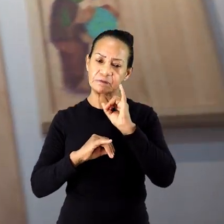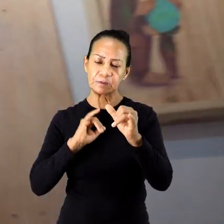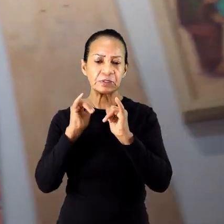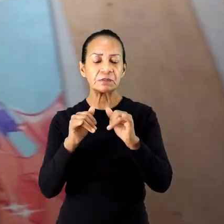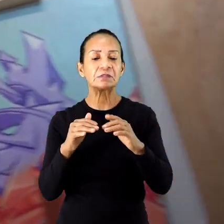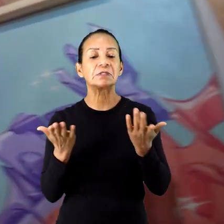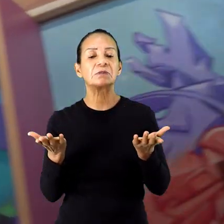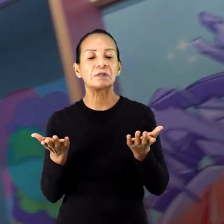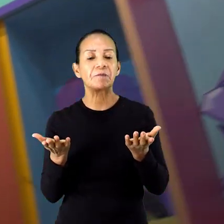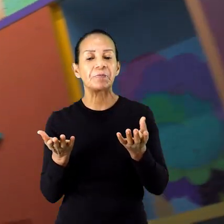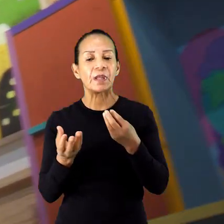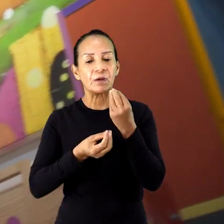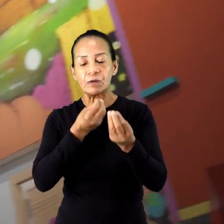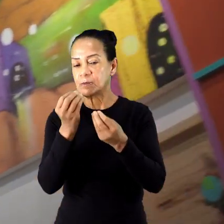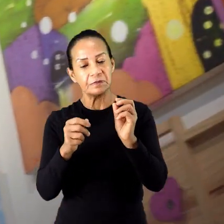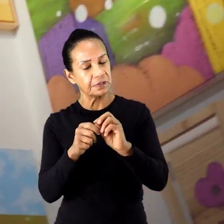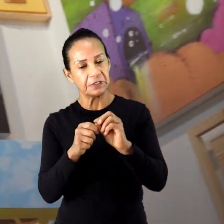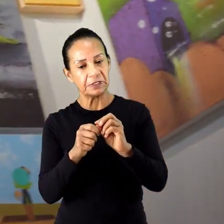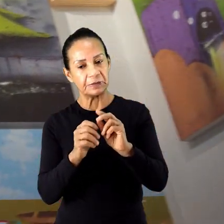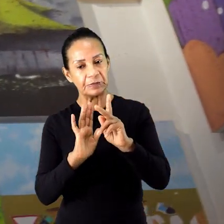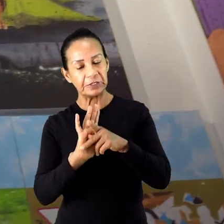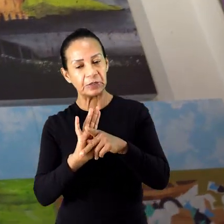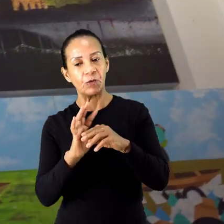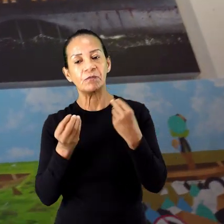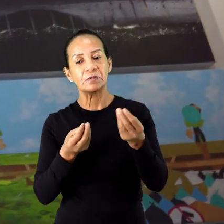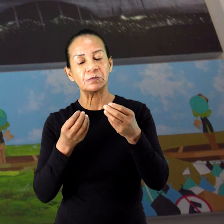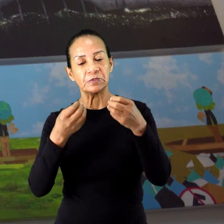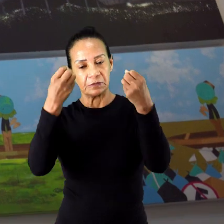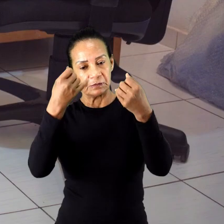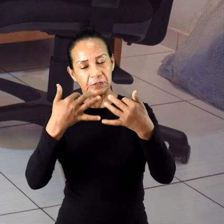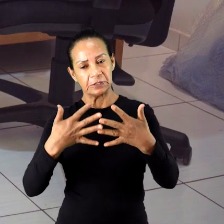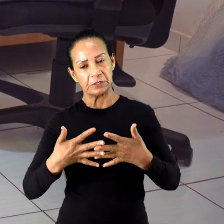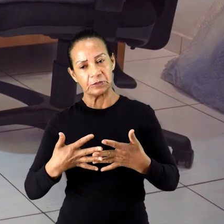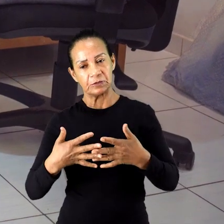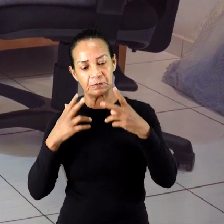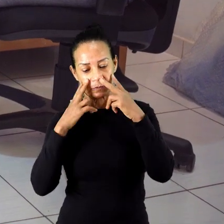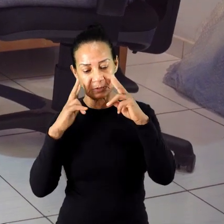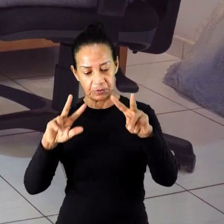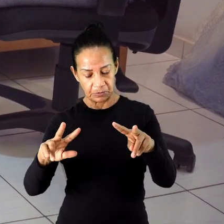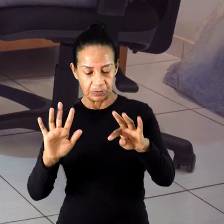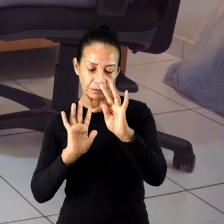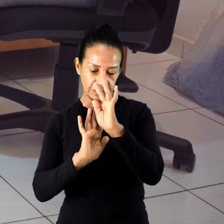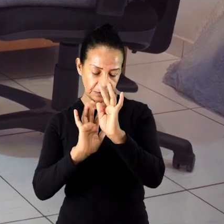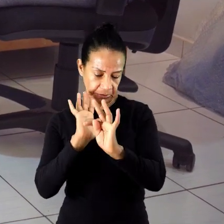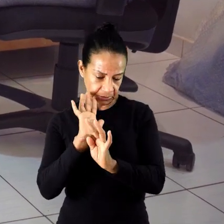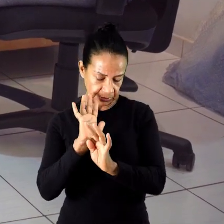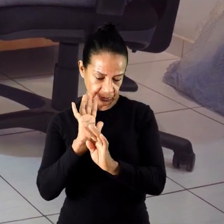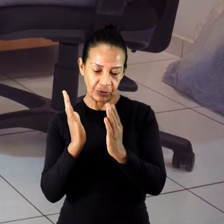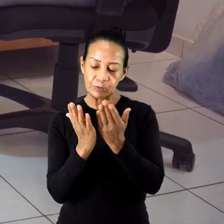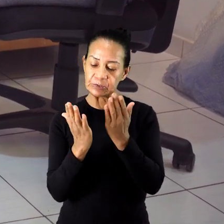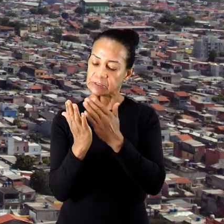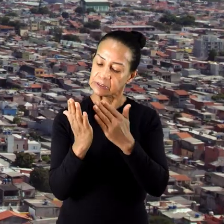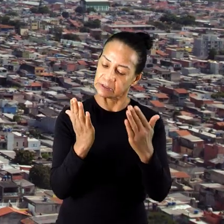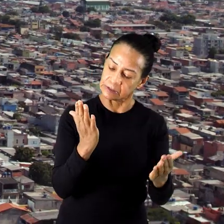mais informações ali. Tem a ver com essa qualificação que a gente está falando aqui, né? Sim. Então, vamos olhar junto para os textos,